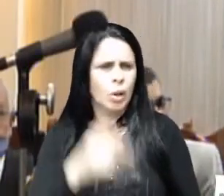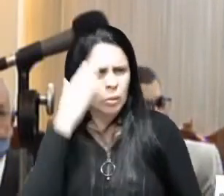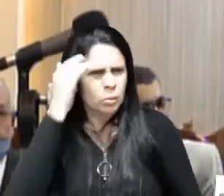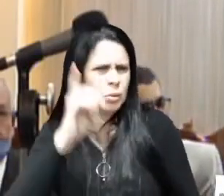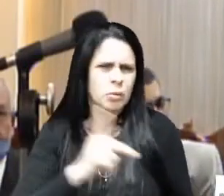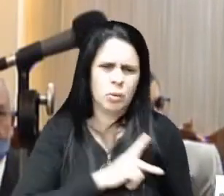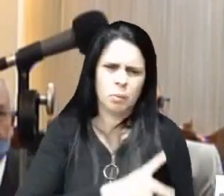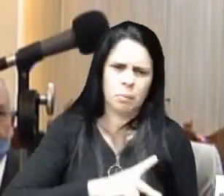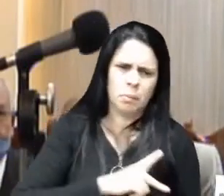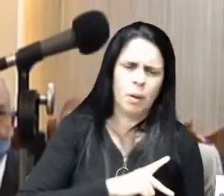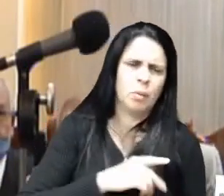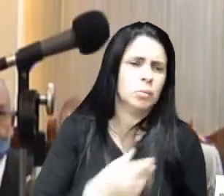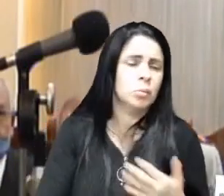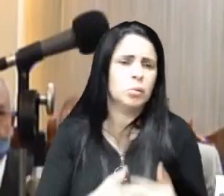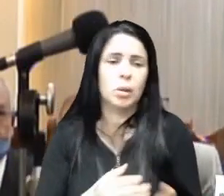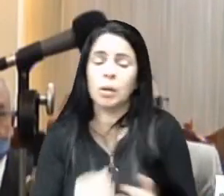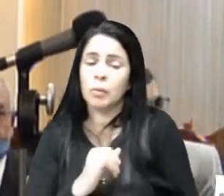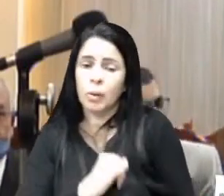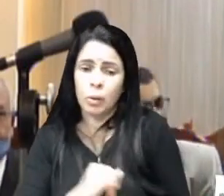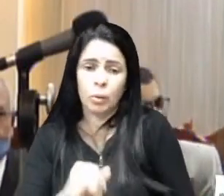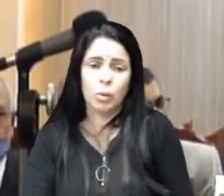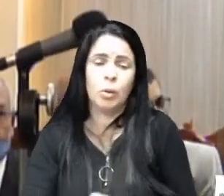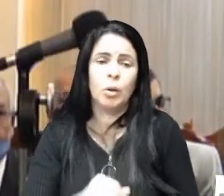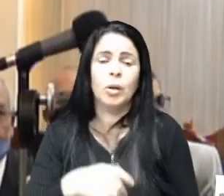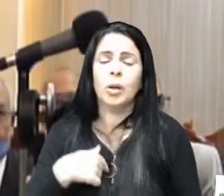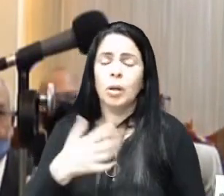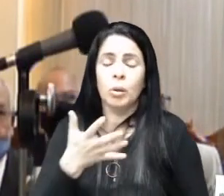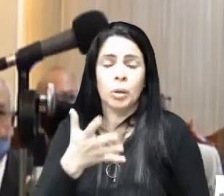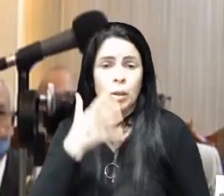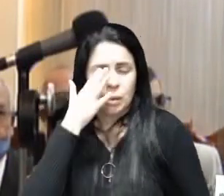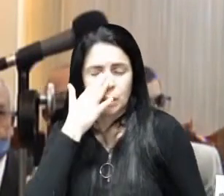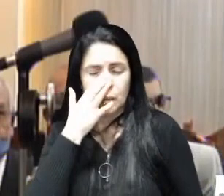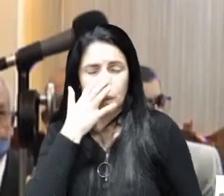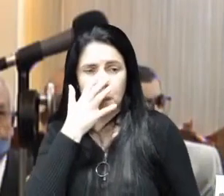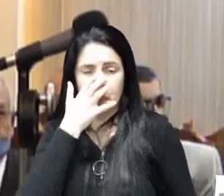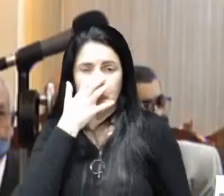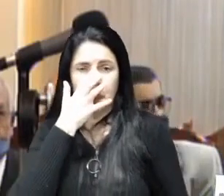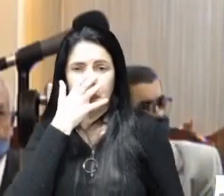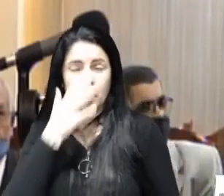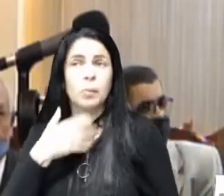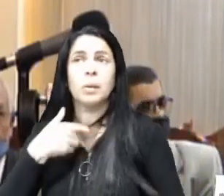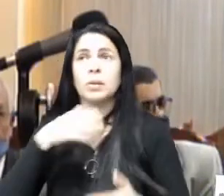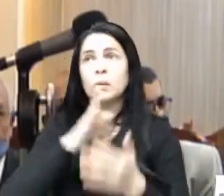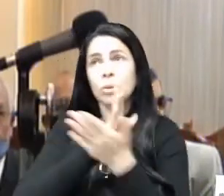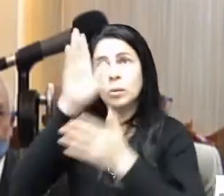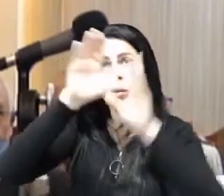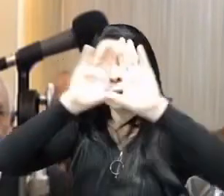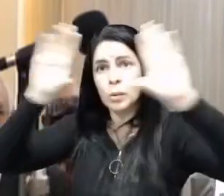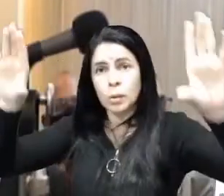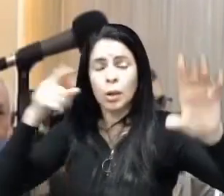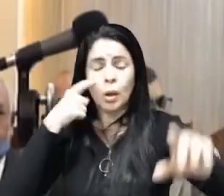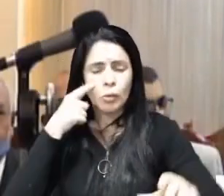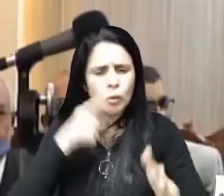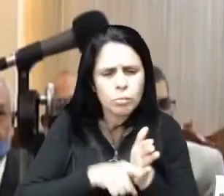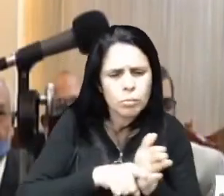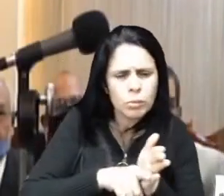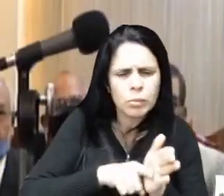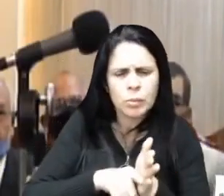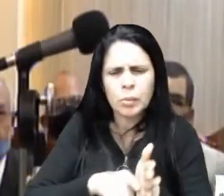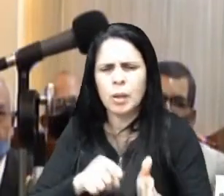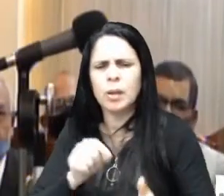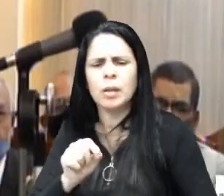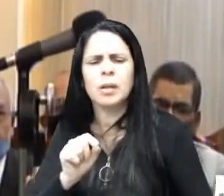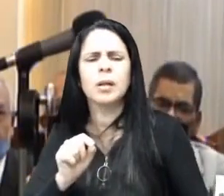se foi Apolo, e nem me interessa muito. Quando eu chegar no céu, vou fazer uma pesquisa para saber quem foi. Como é que diz 10:25?